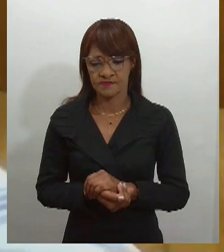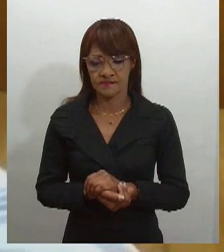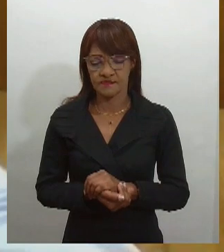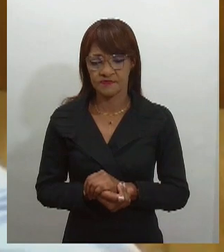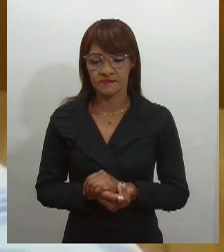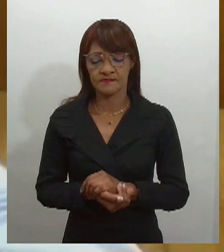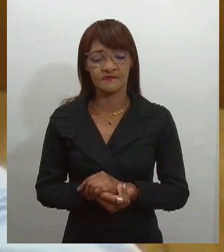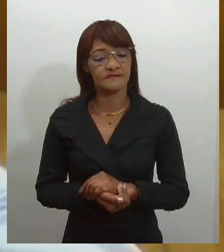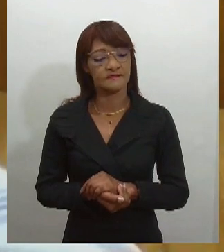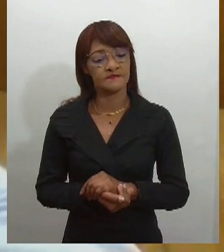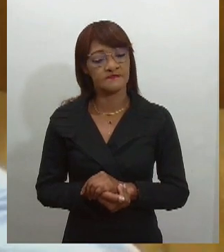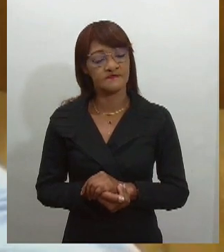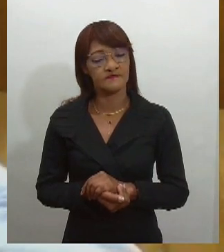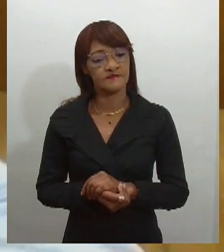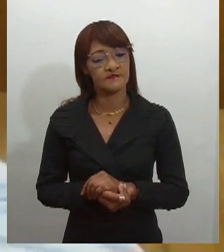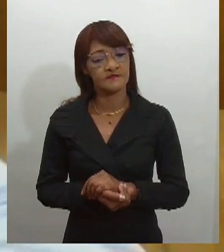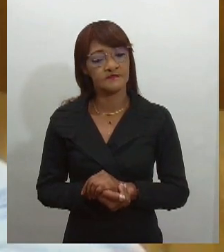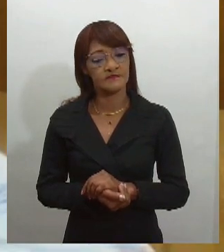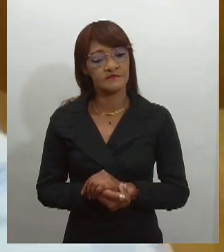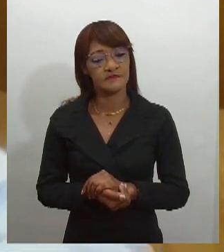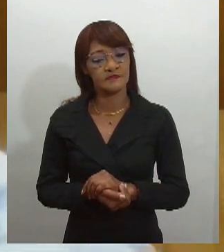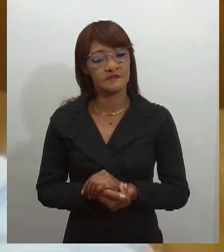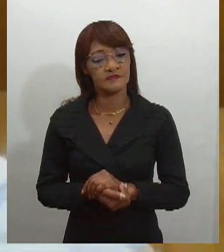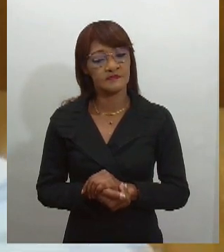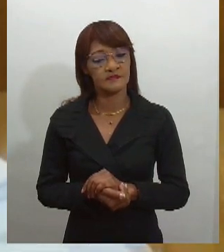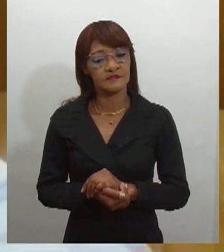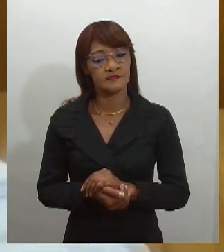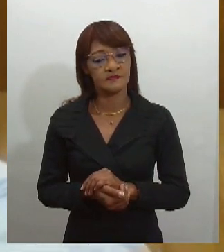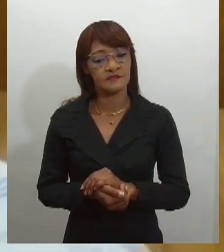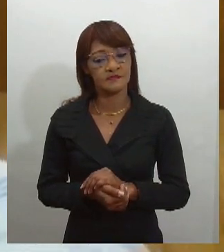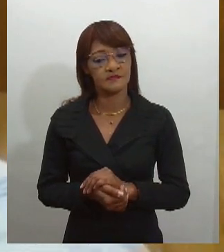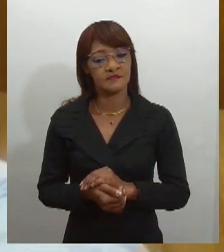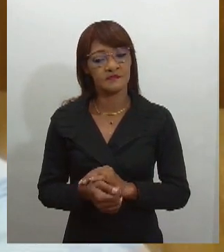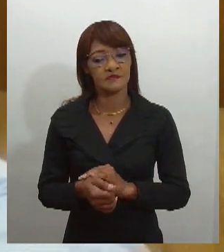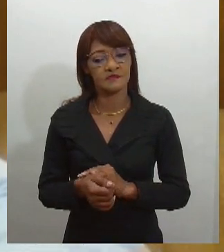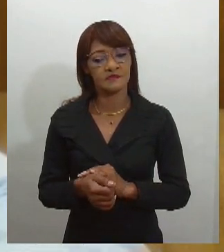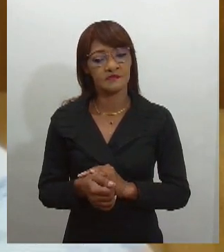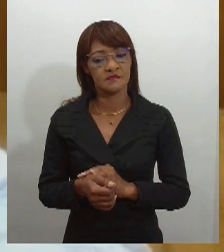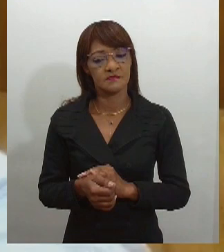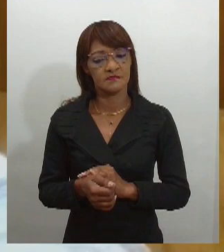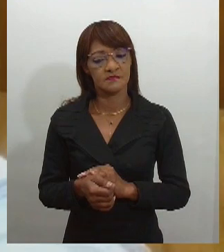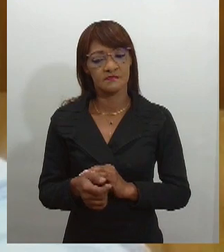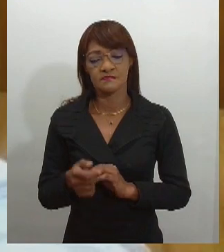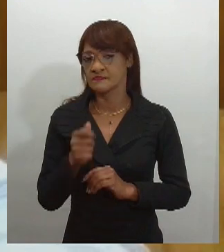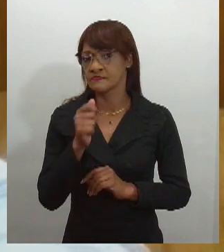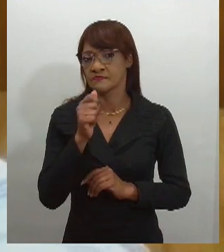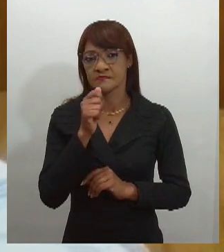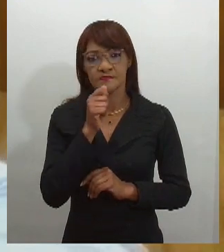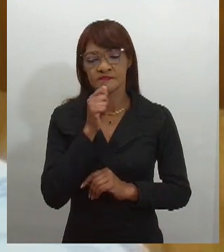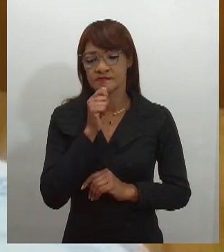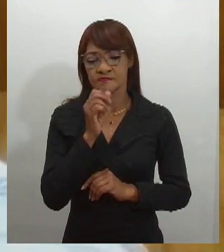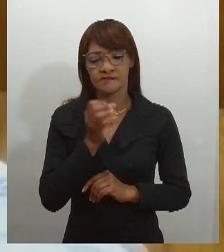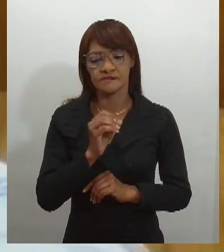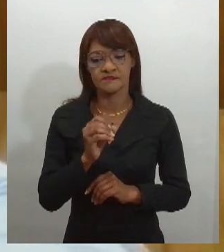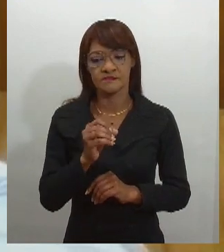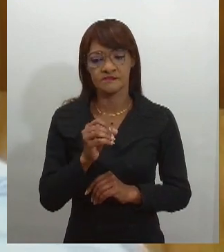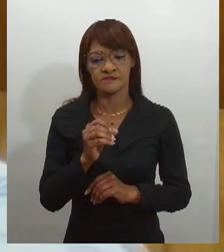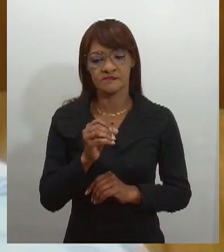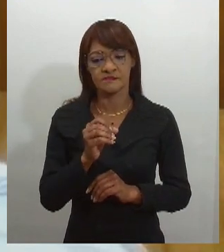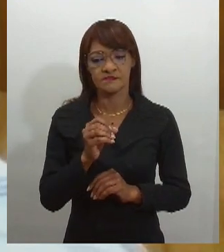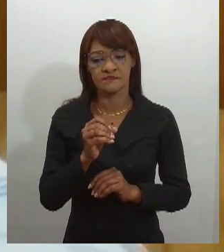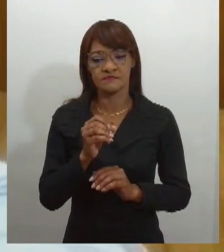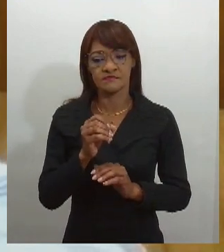na prática, não vai haver tanta evolução para o endividamento, sair do endividamento da